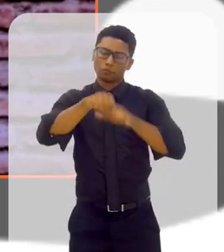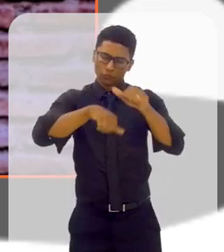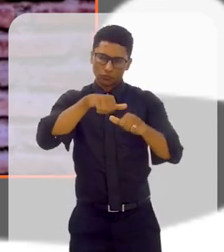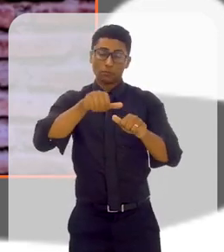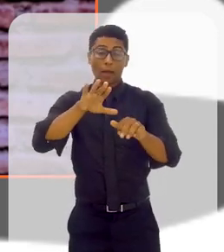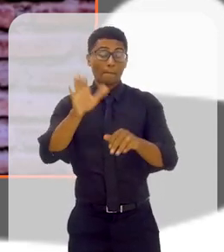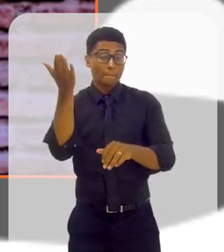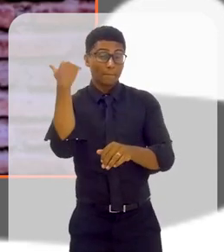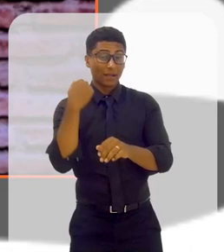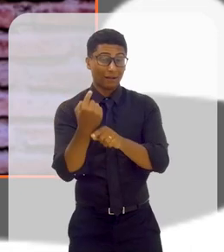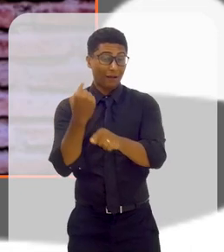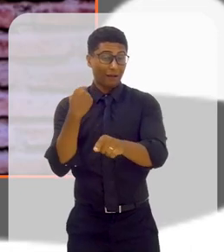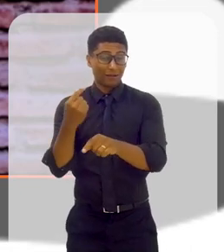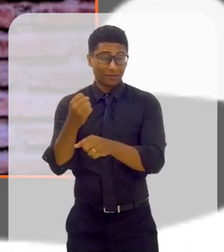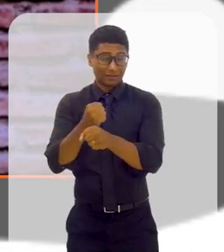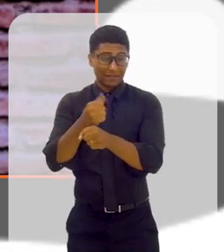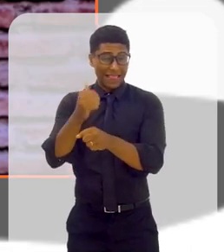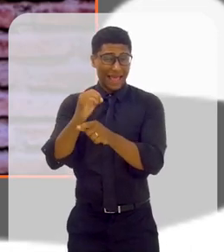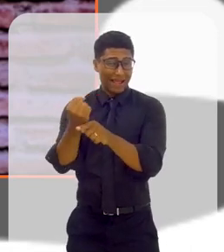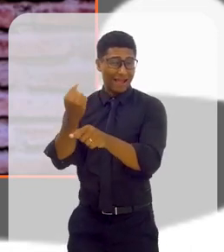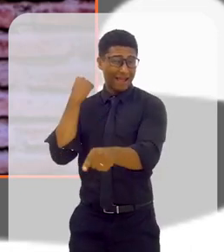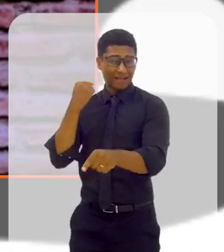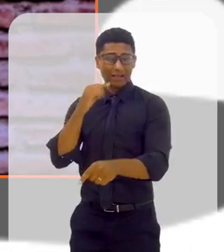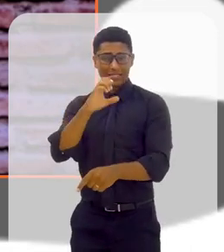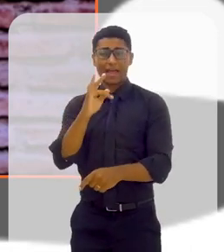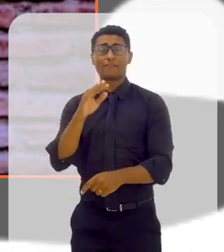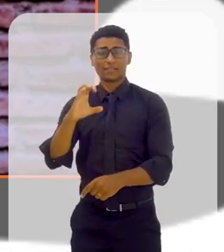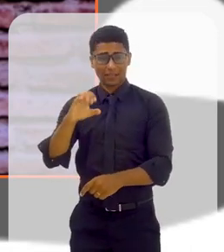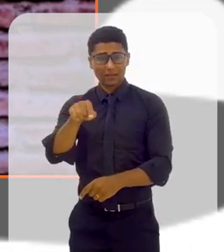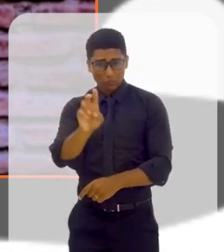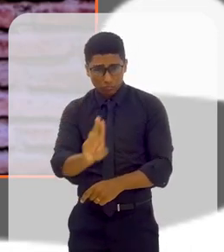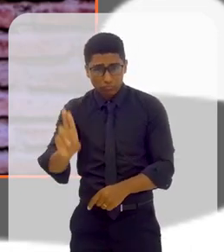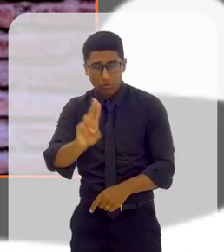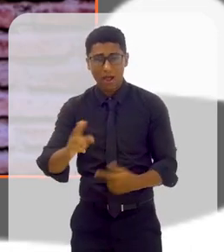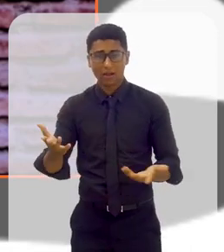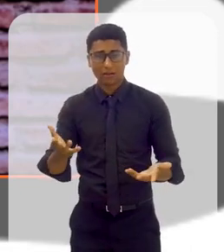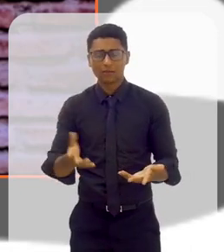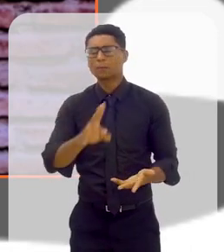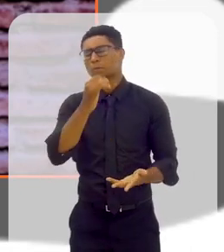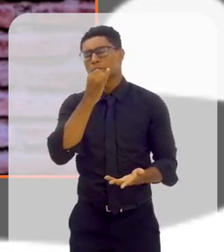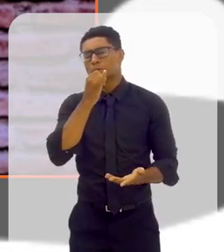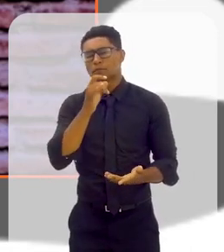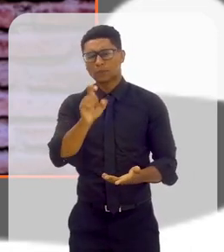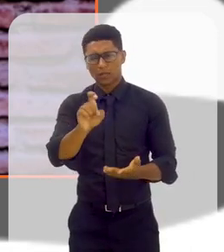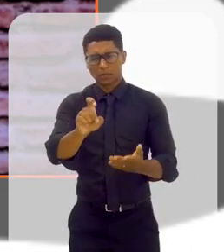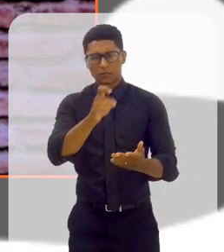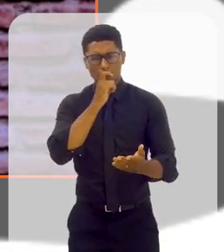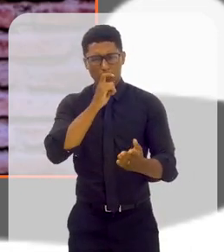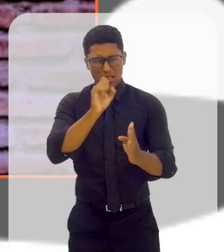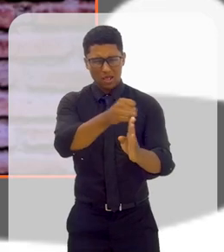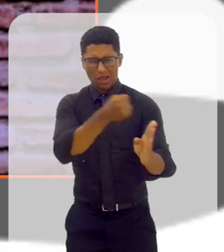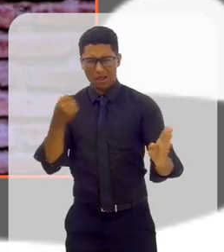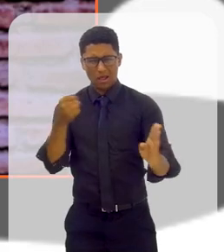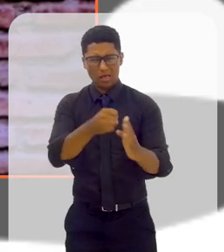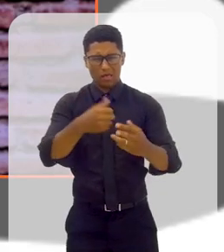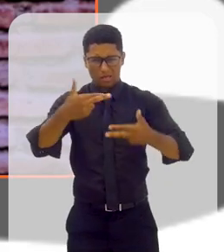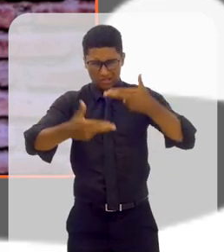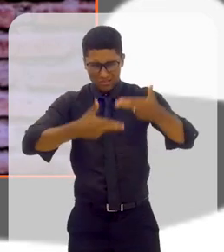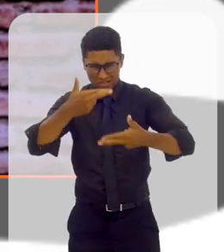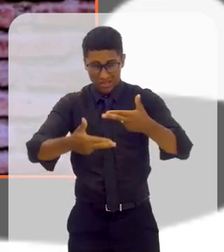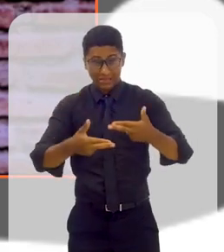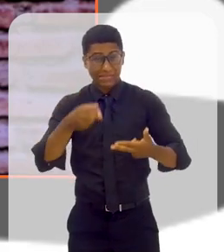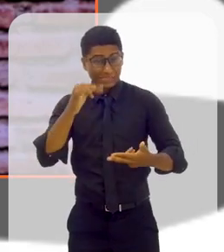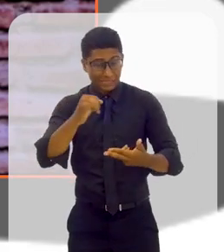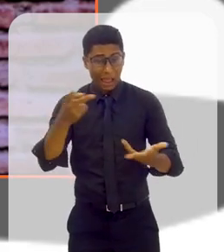o famoso CFC. E pasmem, uma geladeira reciclada de forma incorreta, ou seja,